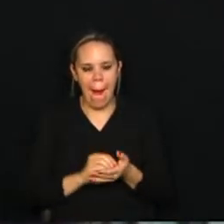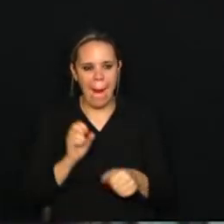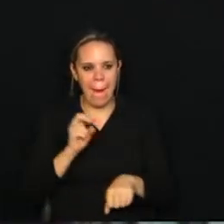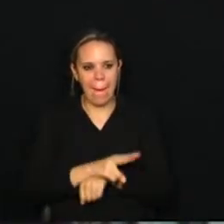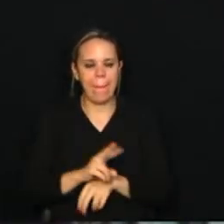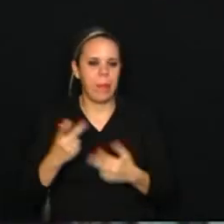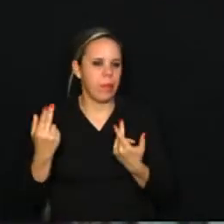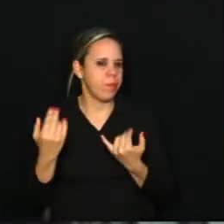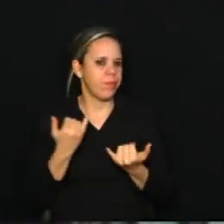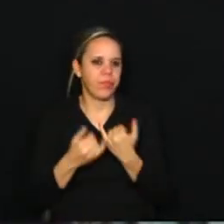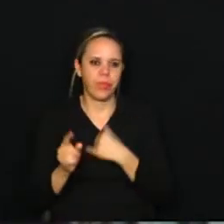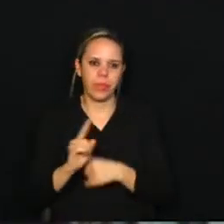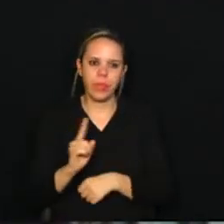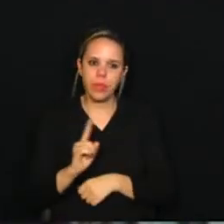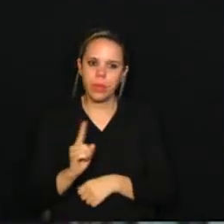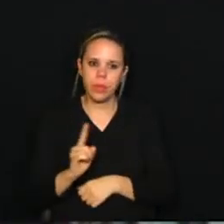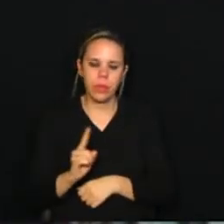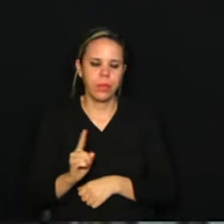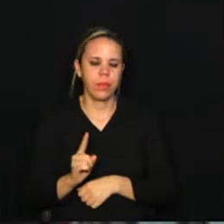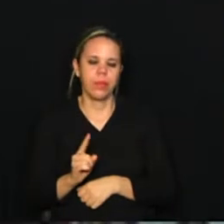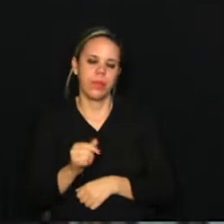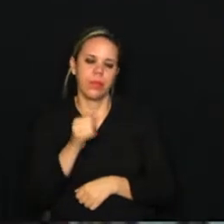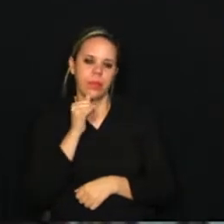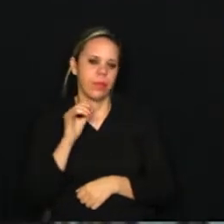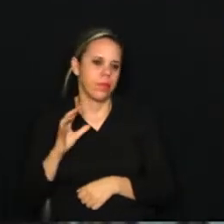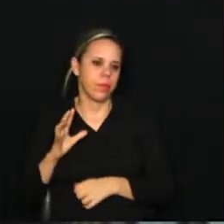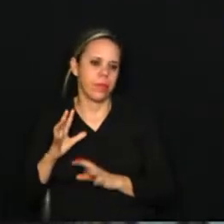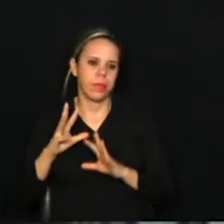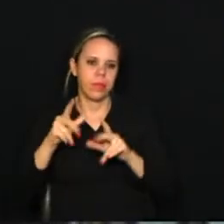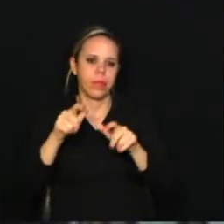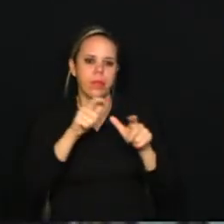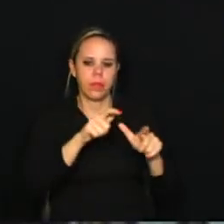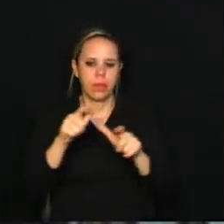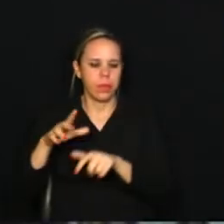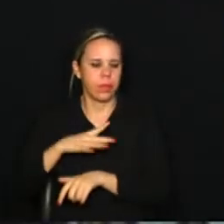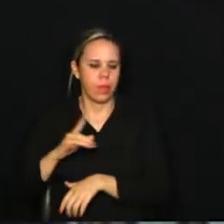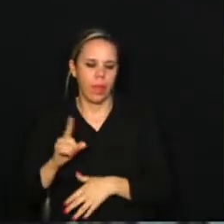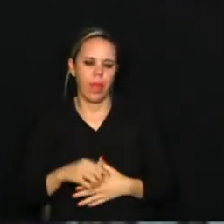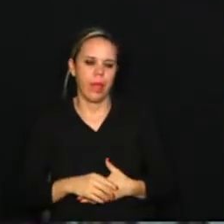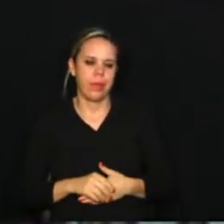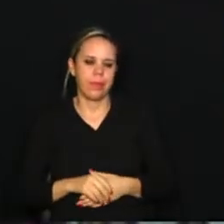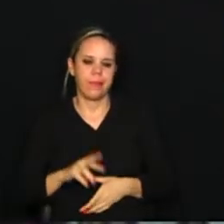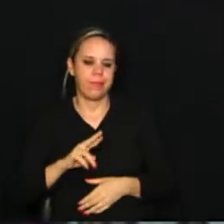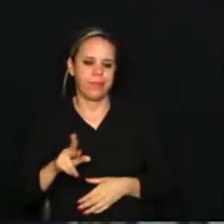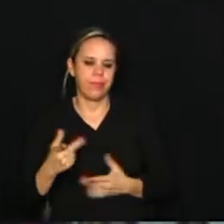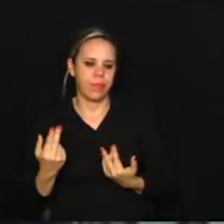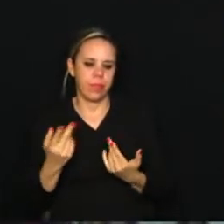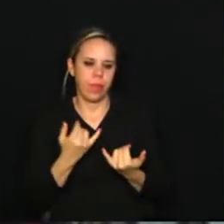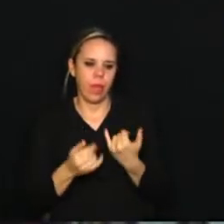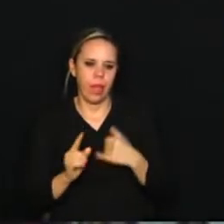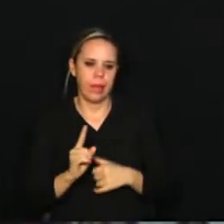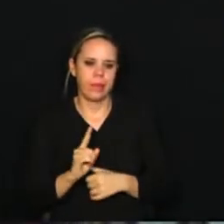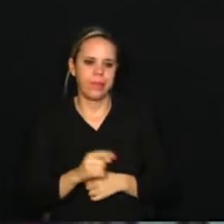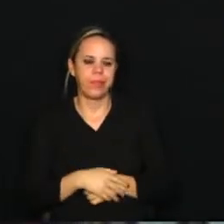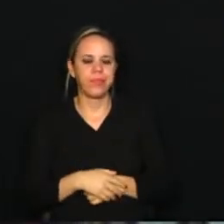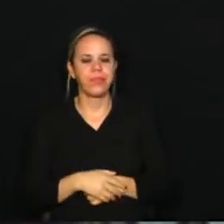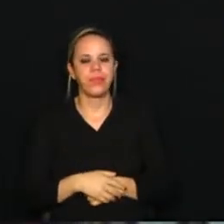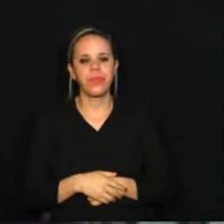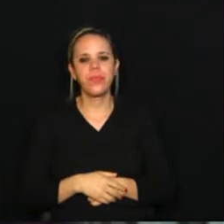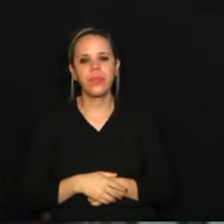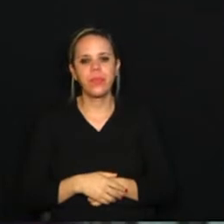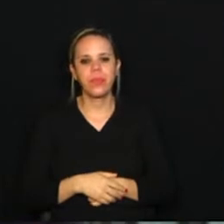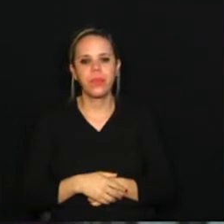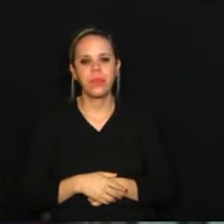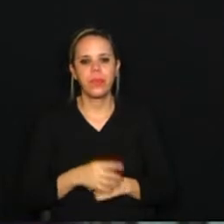é igual em todos os lugares da cidade, né? Então, há